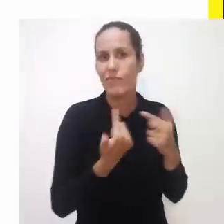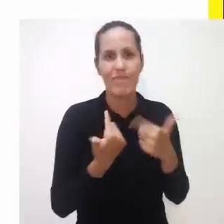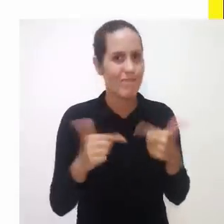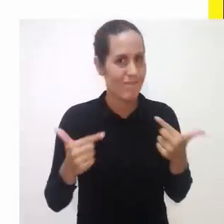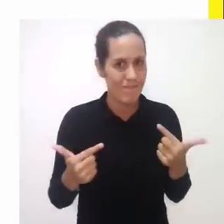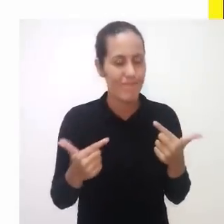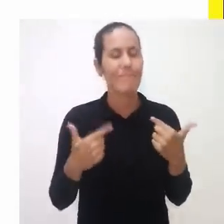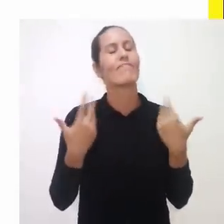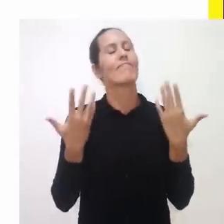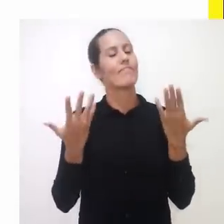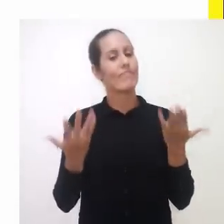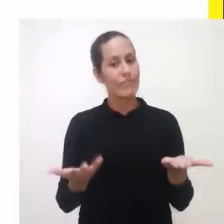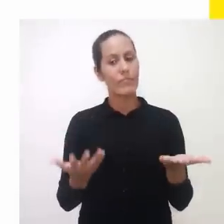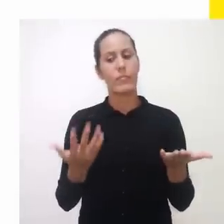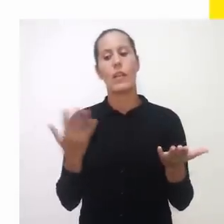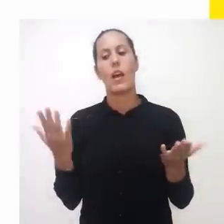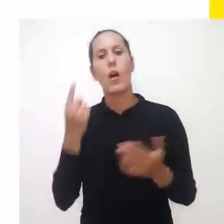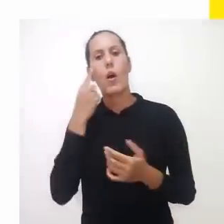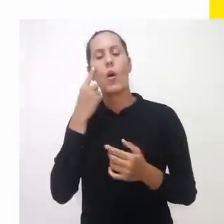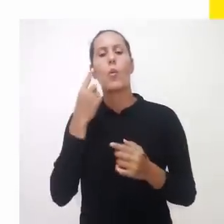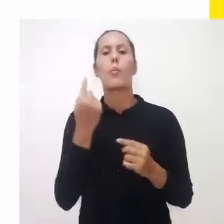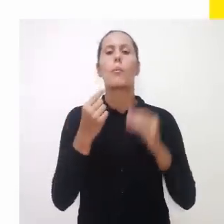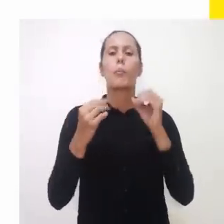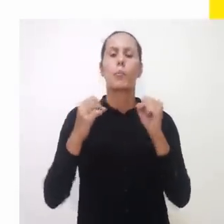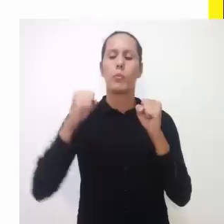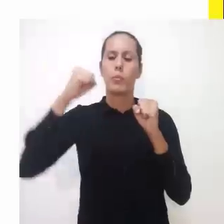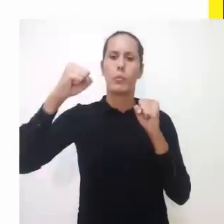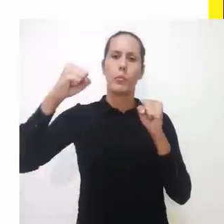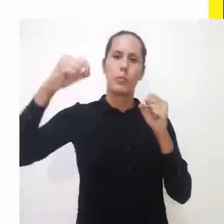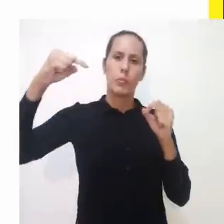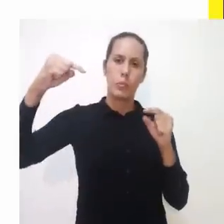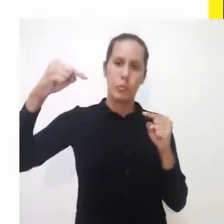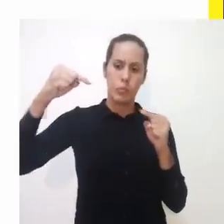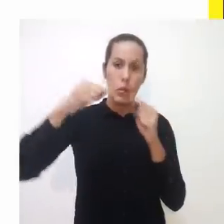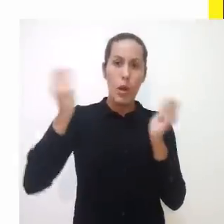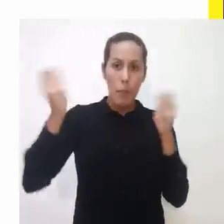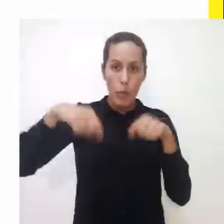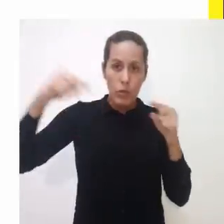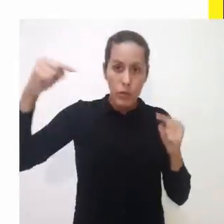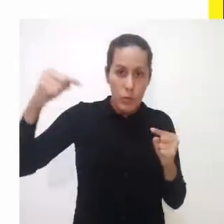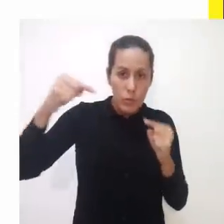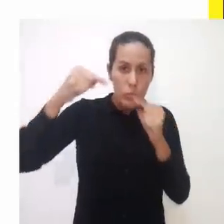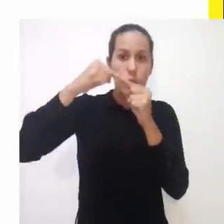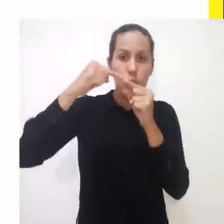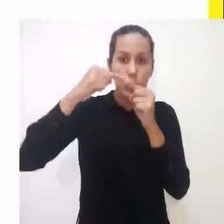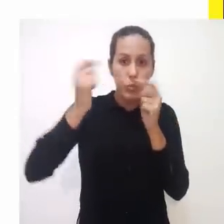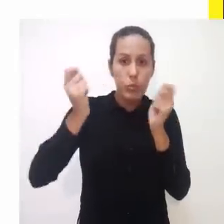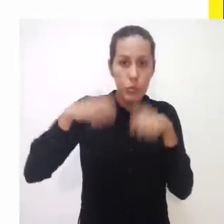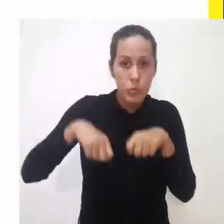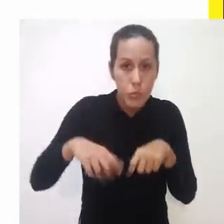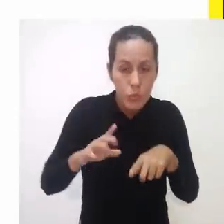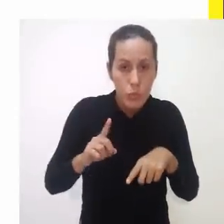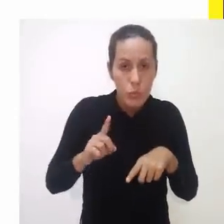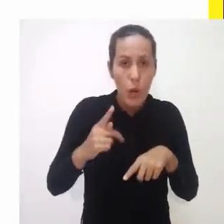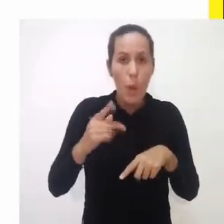polígono. Então agora vamos fazer com 2 pontos. Dá para formar um polígono com 2